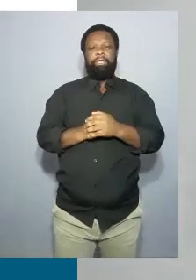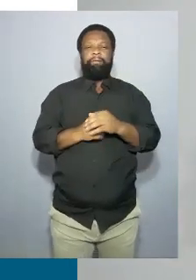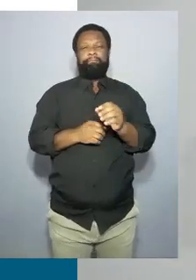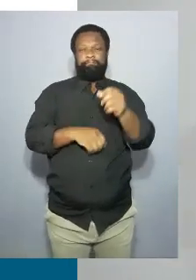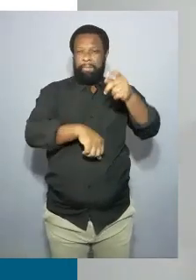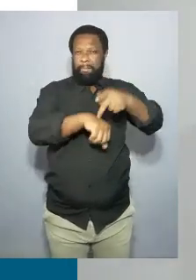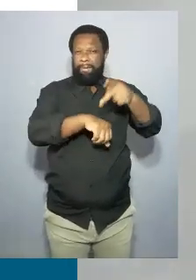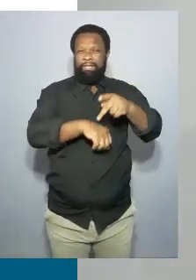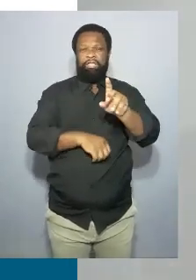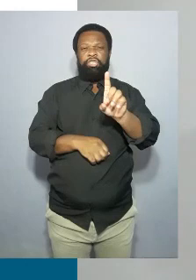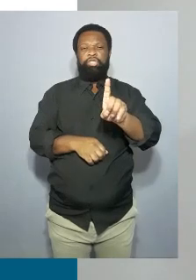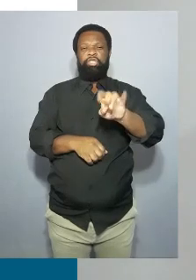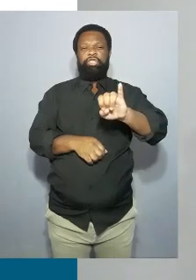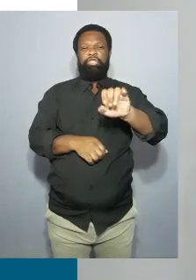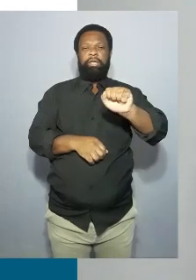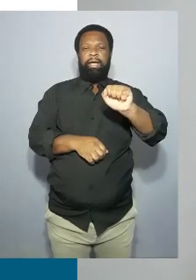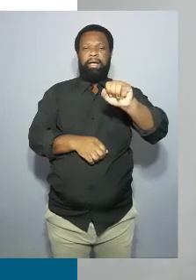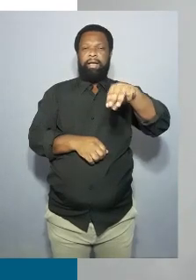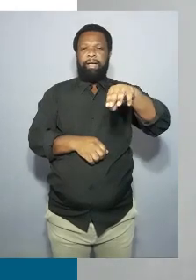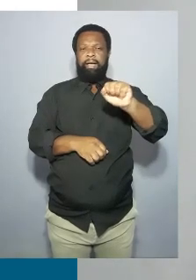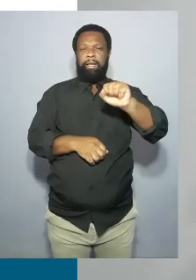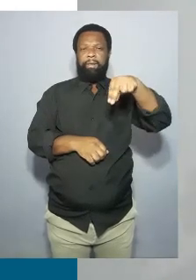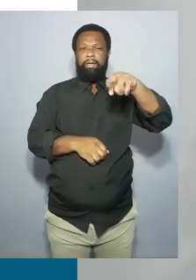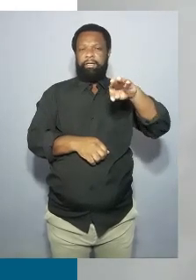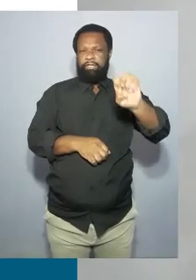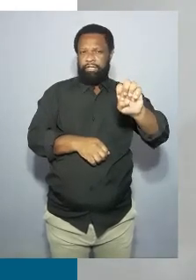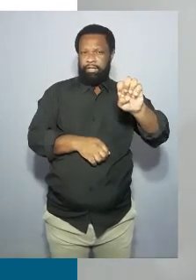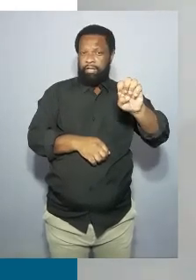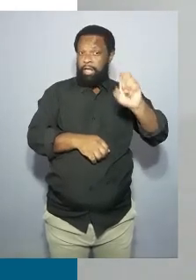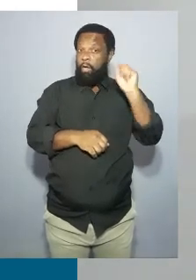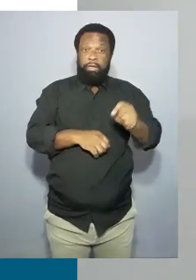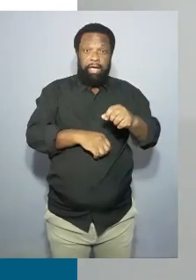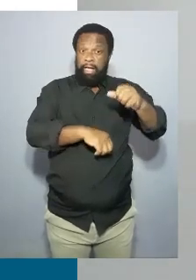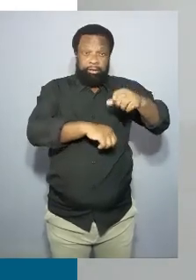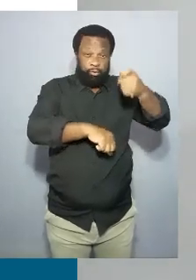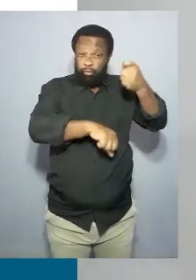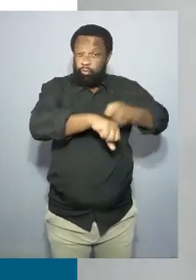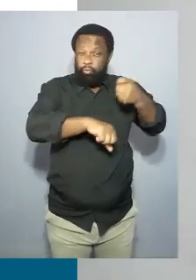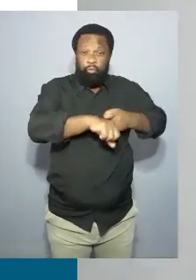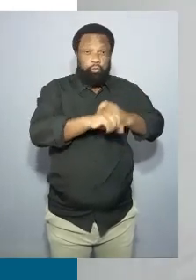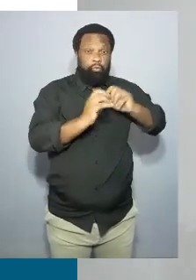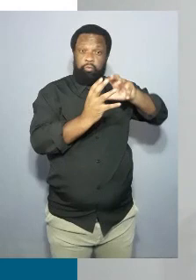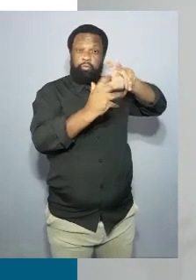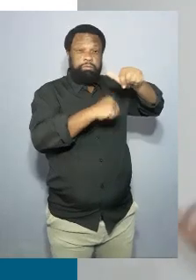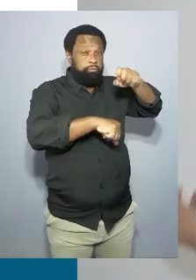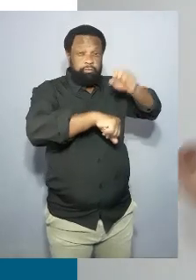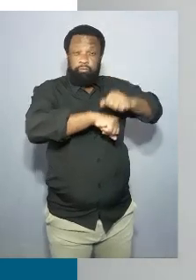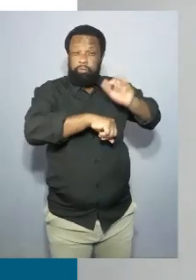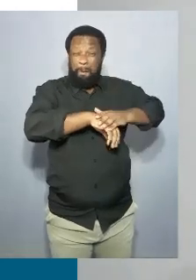diamante, ele é um material, né, mais duro do mundo. Isso significa que